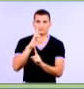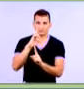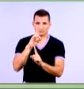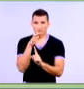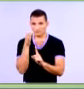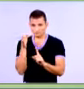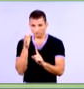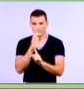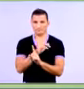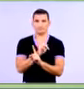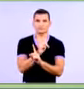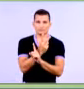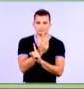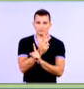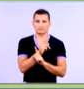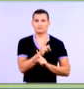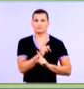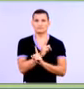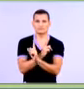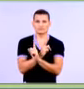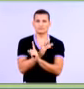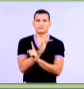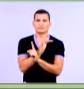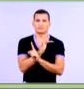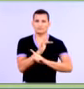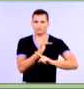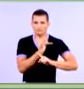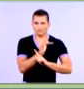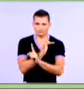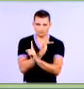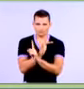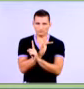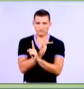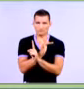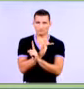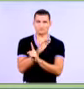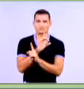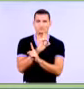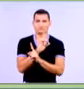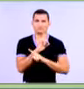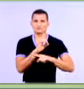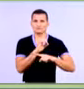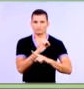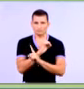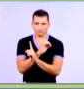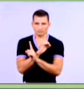direito do H, do F, do D,